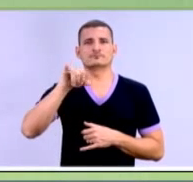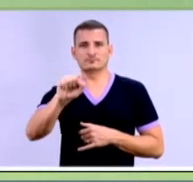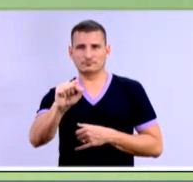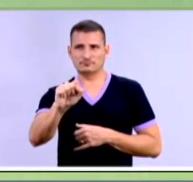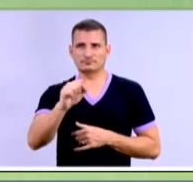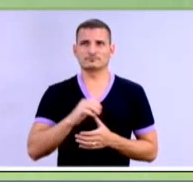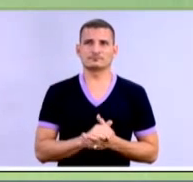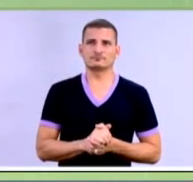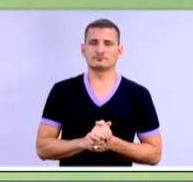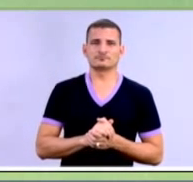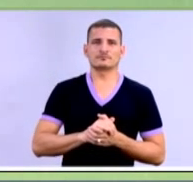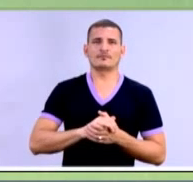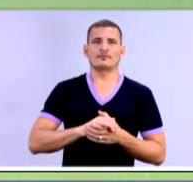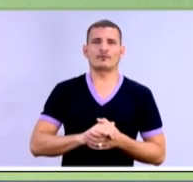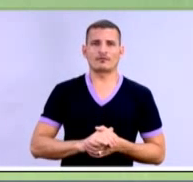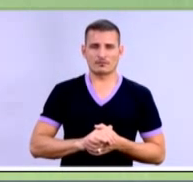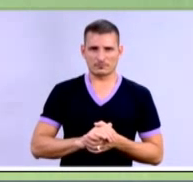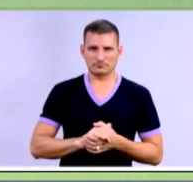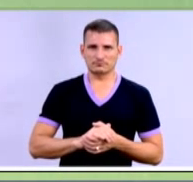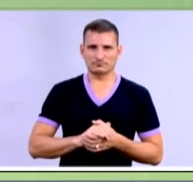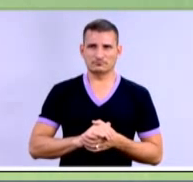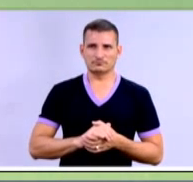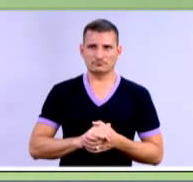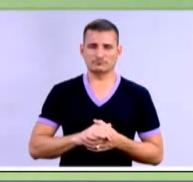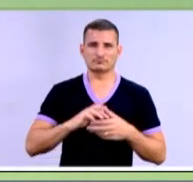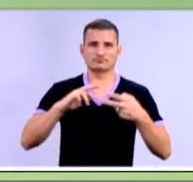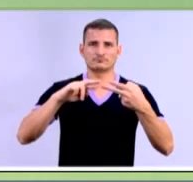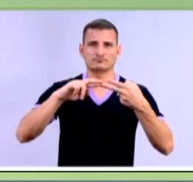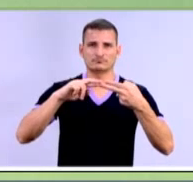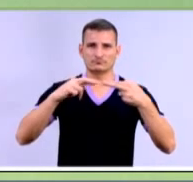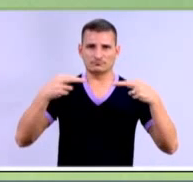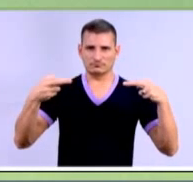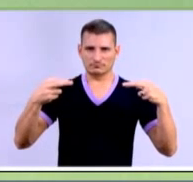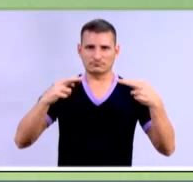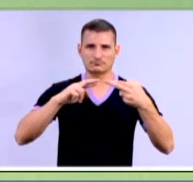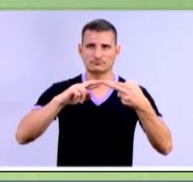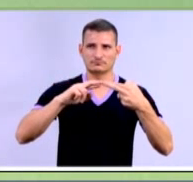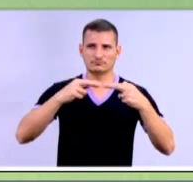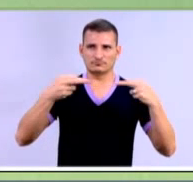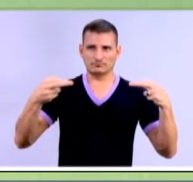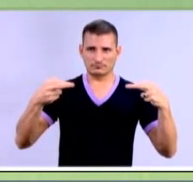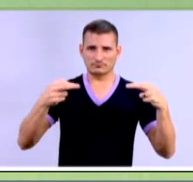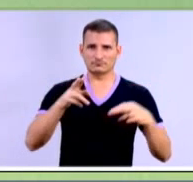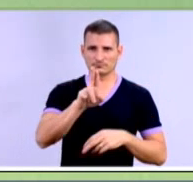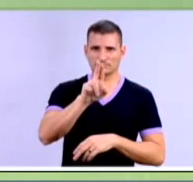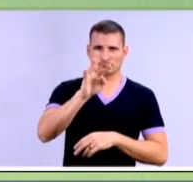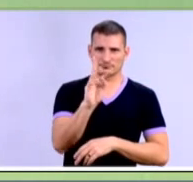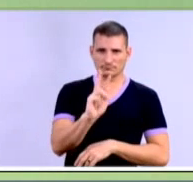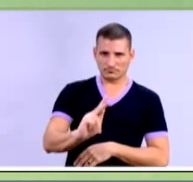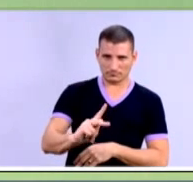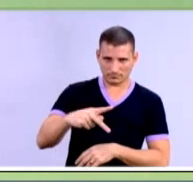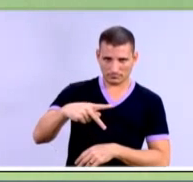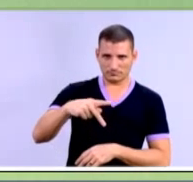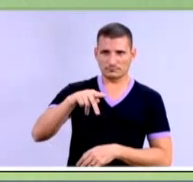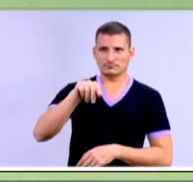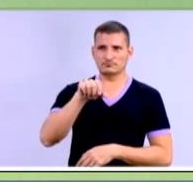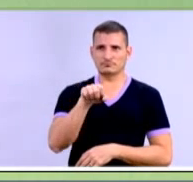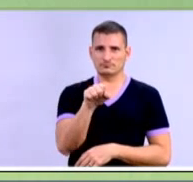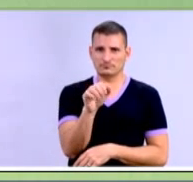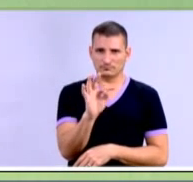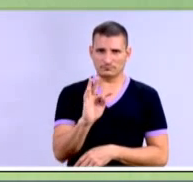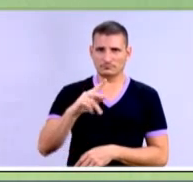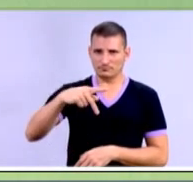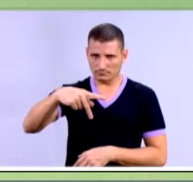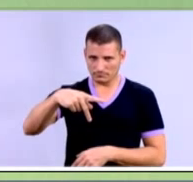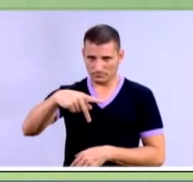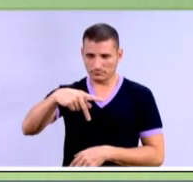par trançado, que aí a gente vai ver que eles são divididos em duas categorias, como UTP e STP, podem ter mais outras, né, só que